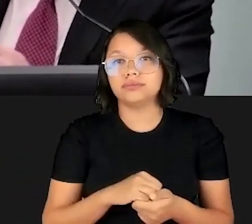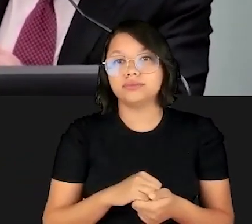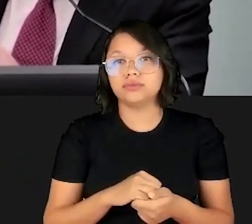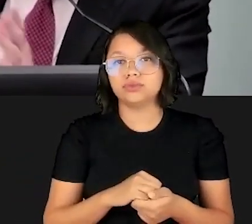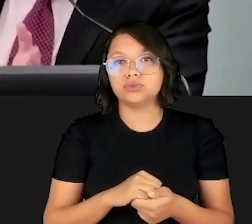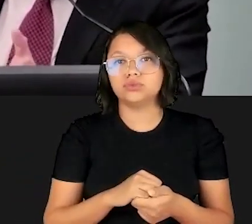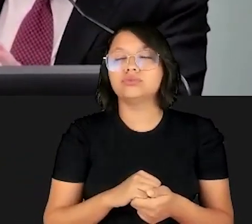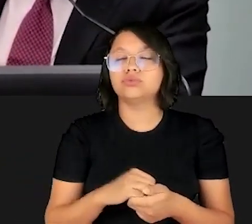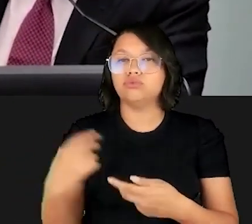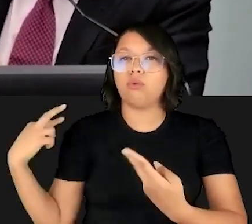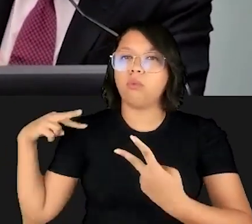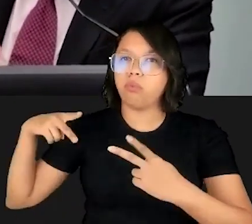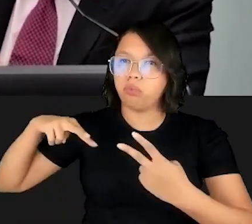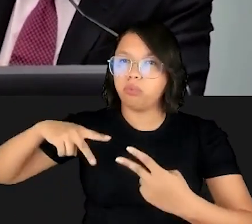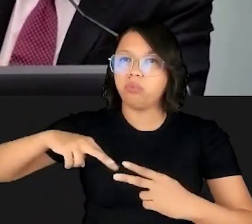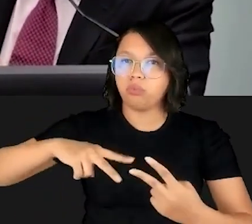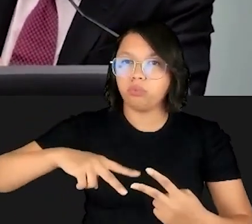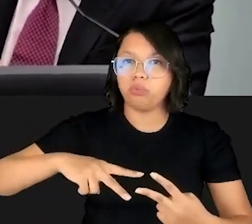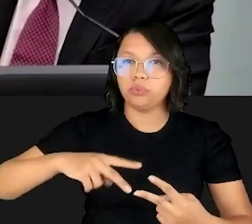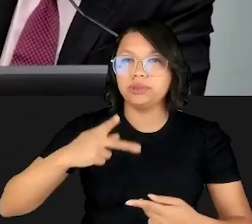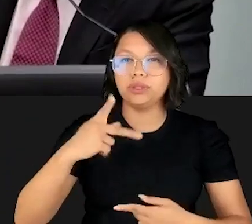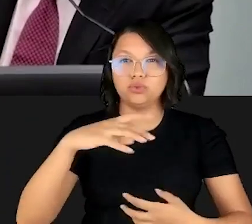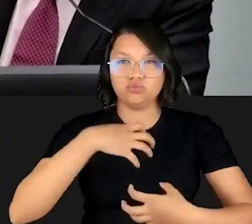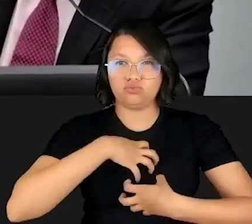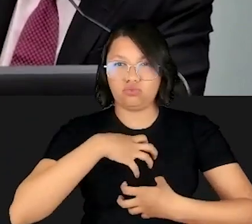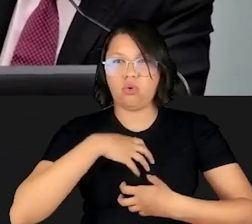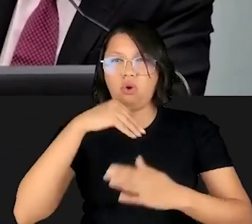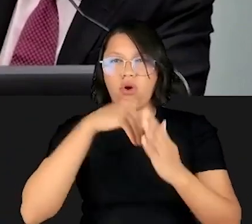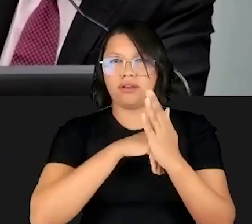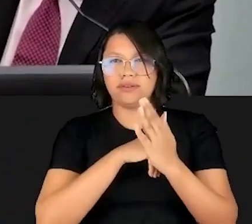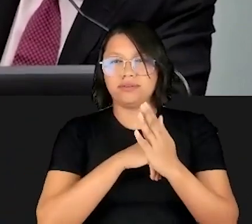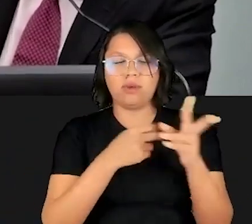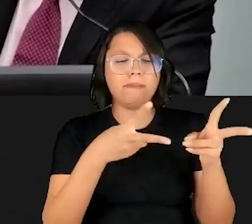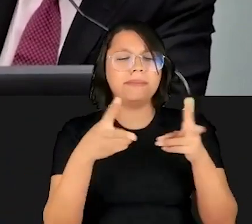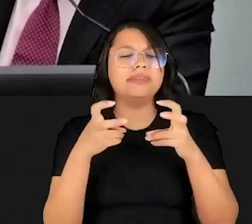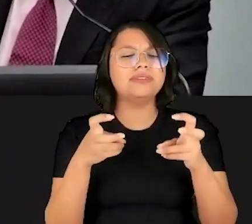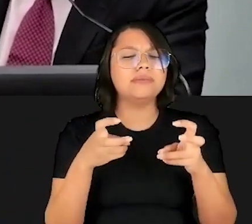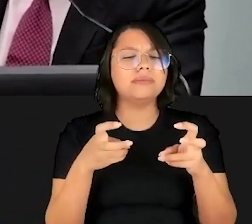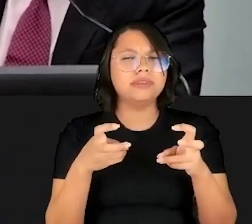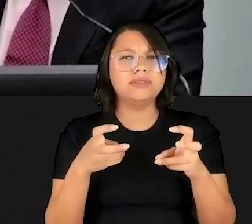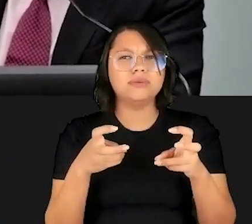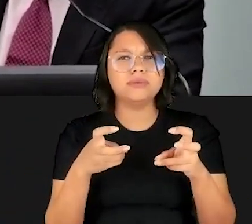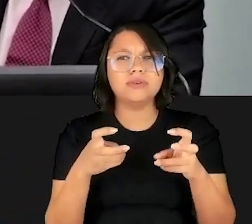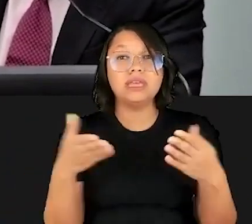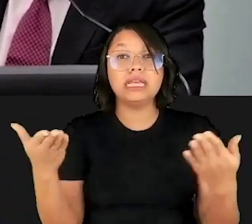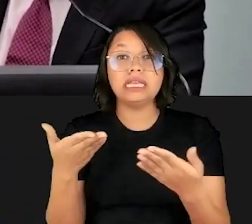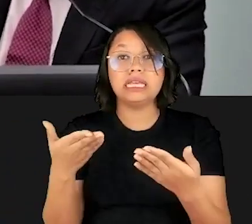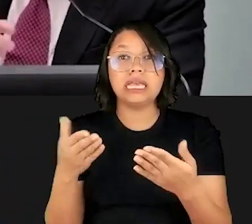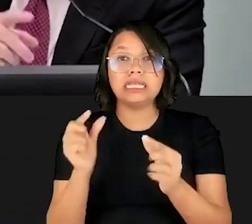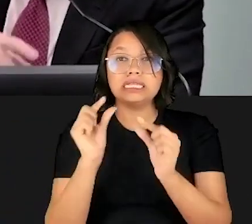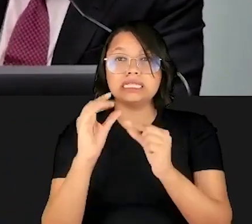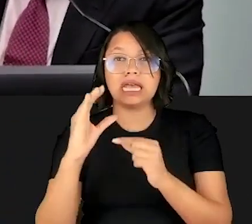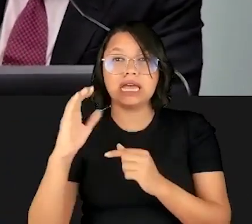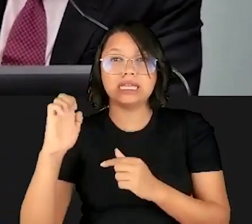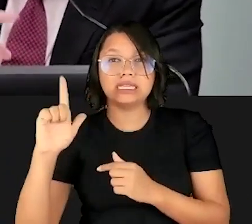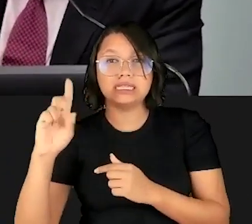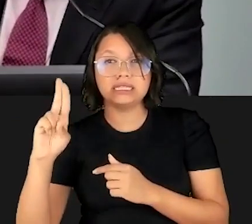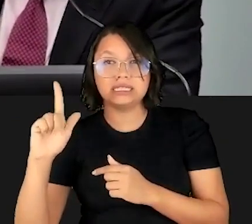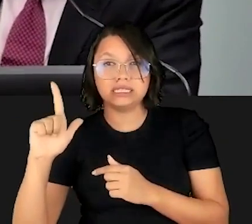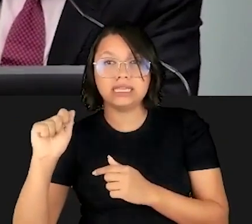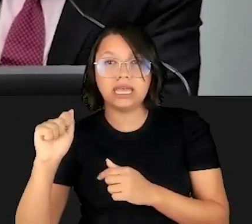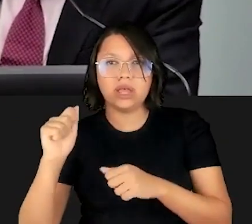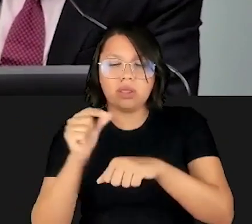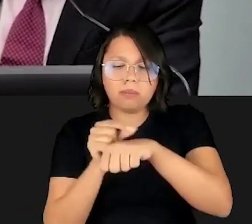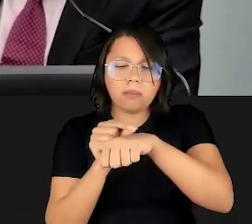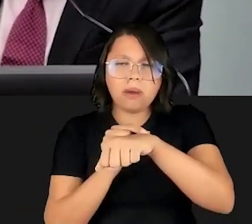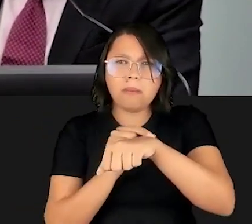replicação normal do organismo, há um problema que não é detectado pelo organismo e aquela célula adquire um problema genético. Numa destas áreas que